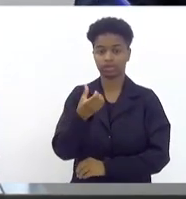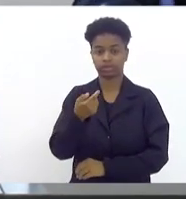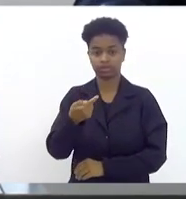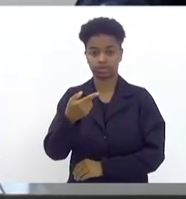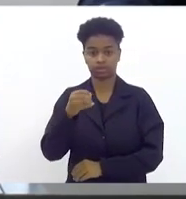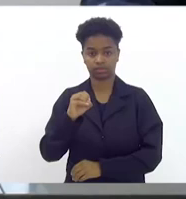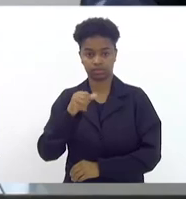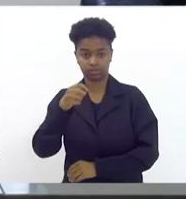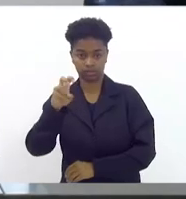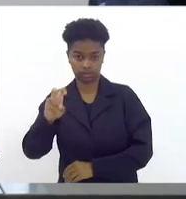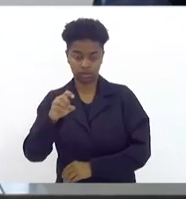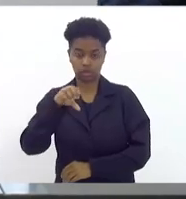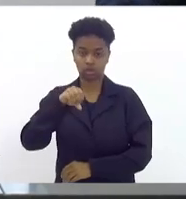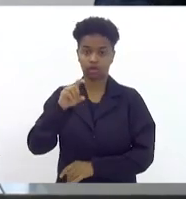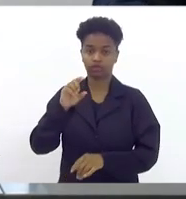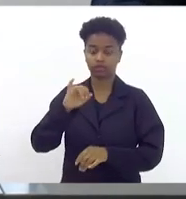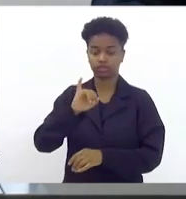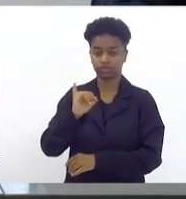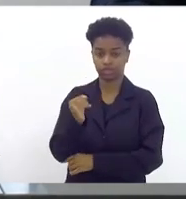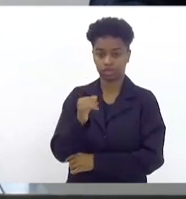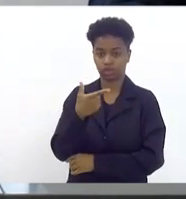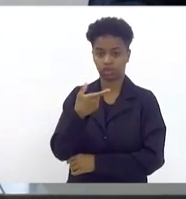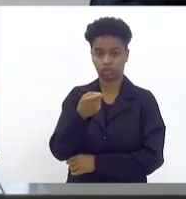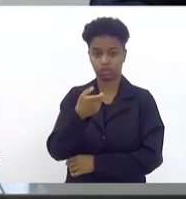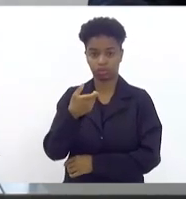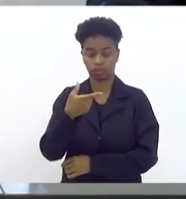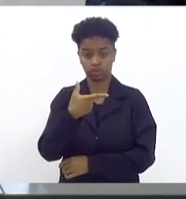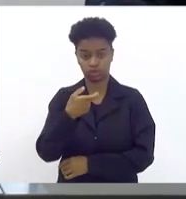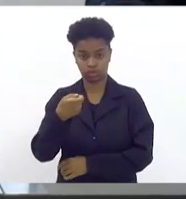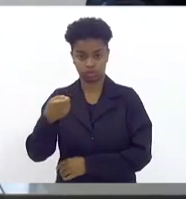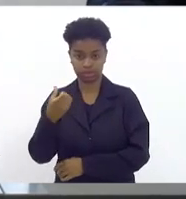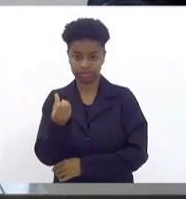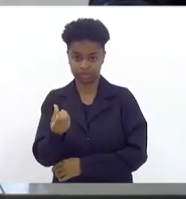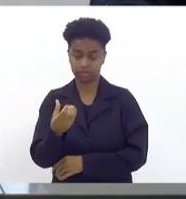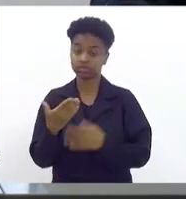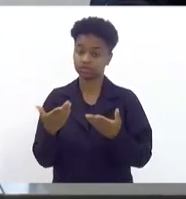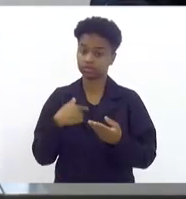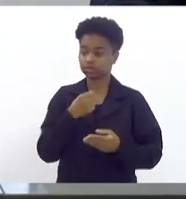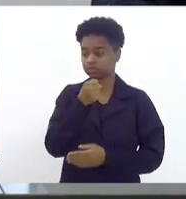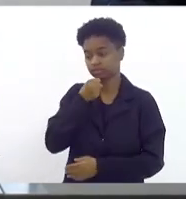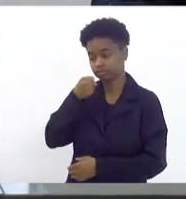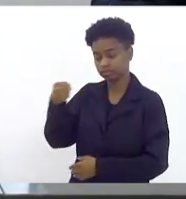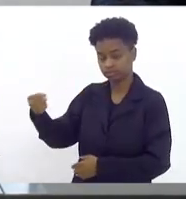de 9 de janeiro de 2006. Então, passo a palavra para o relator original para